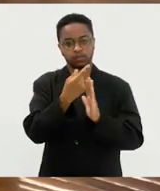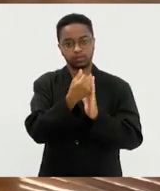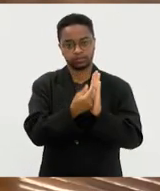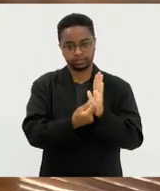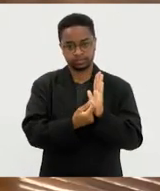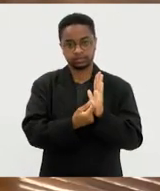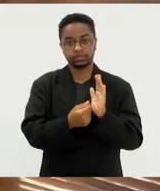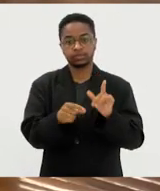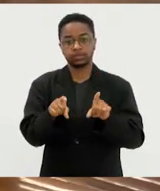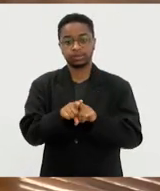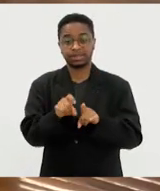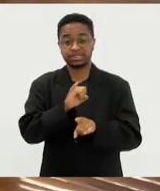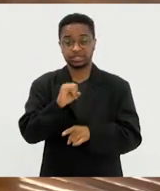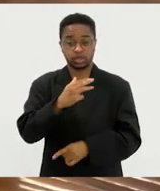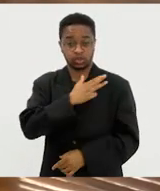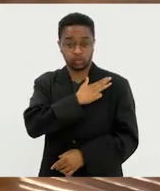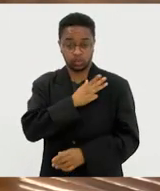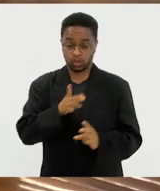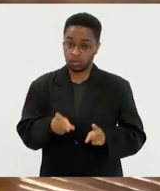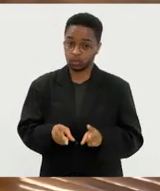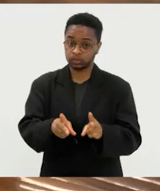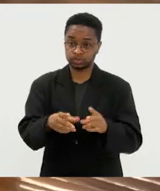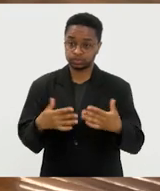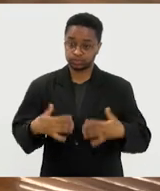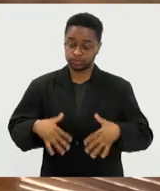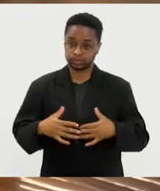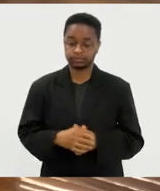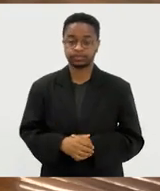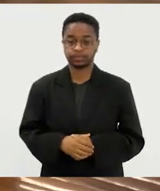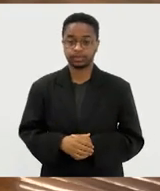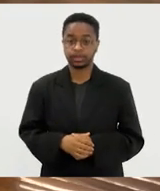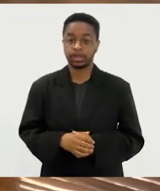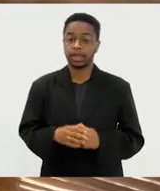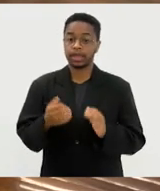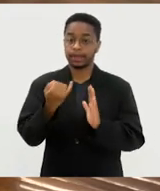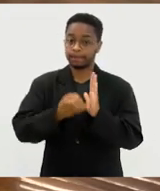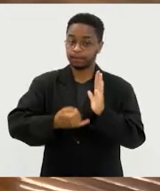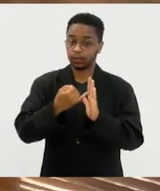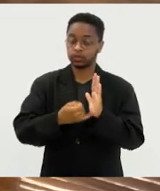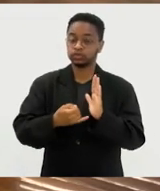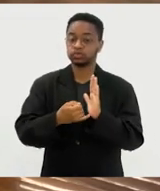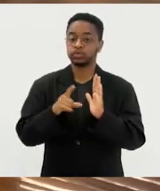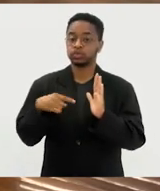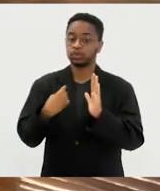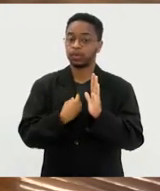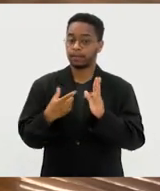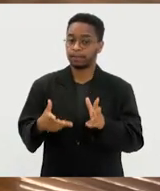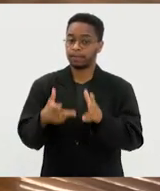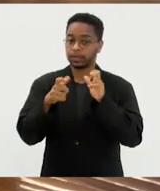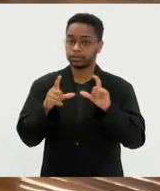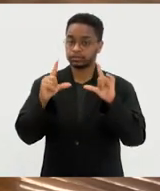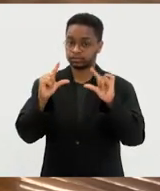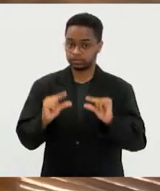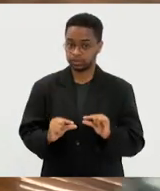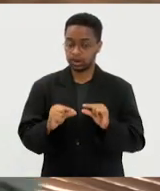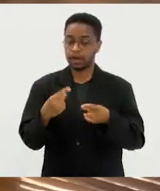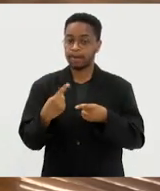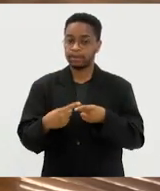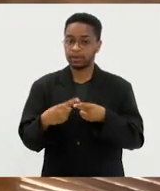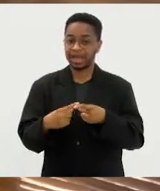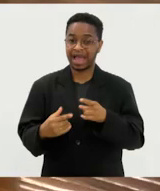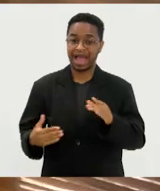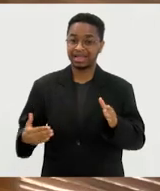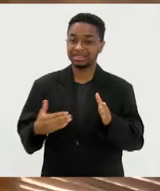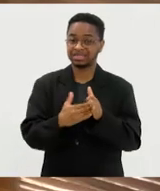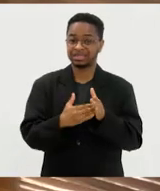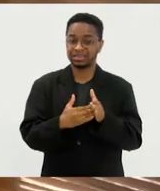contar se o Lula continuar aí... Mesmo. Imposto de renda, a gente já vai registrar uma pequena perda, porque imposto de renda até 5